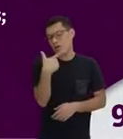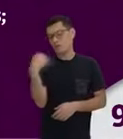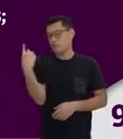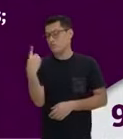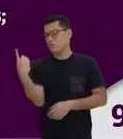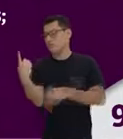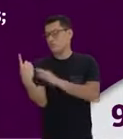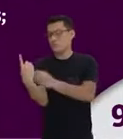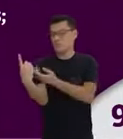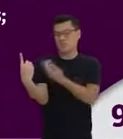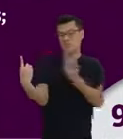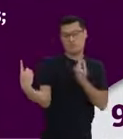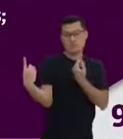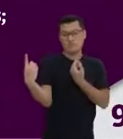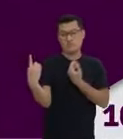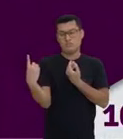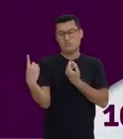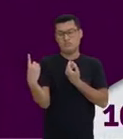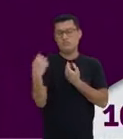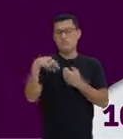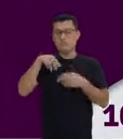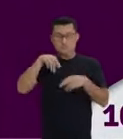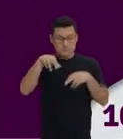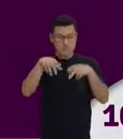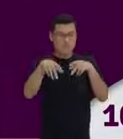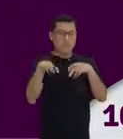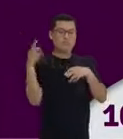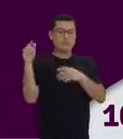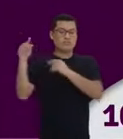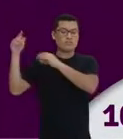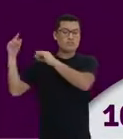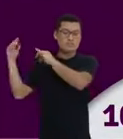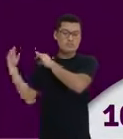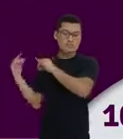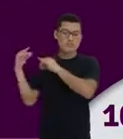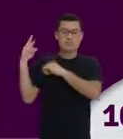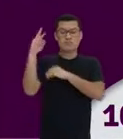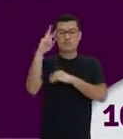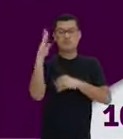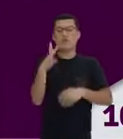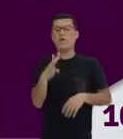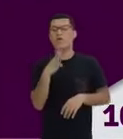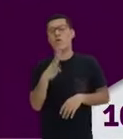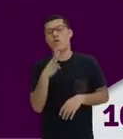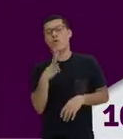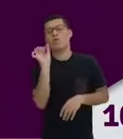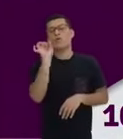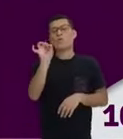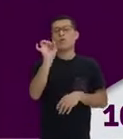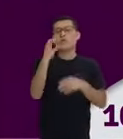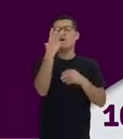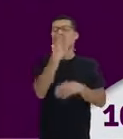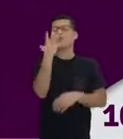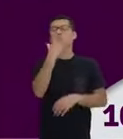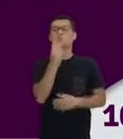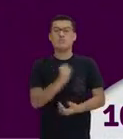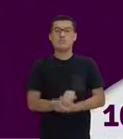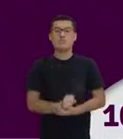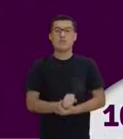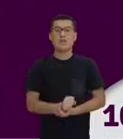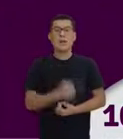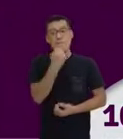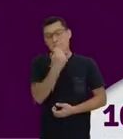individualmente então vamos caminhar por esse processo de conhecimento do que é música